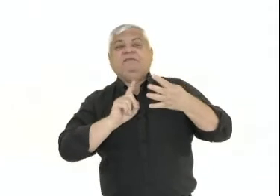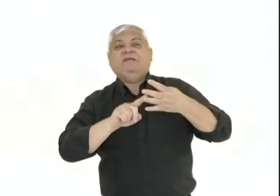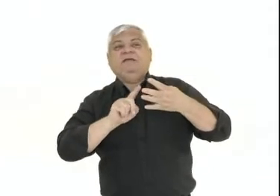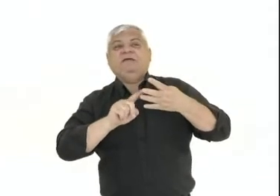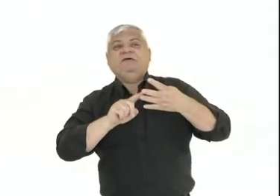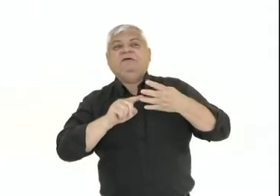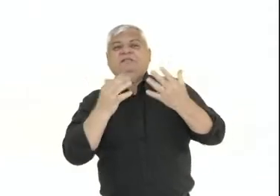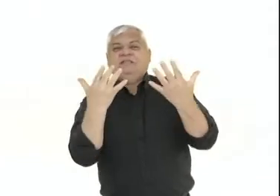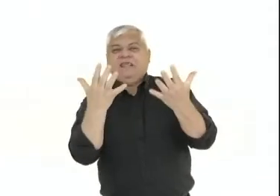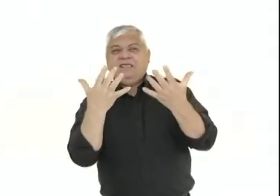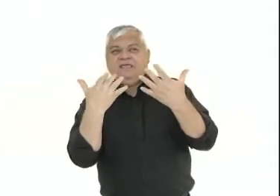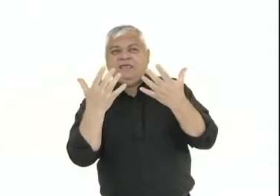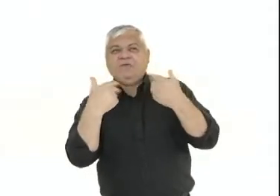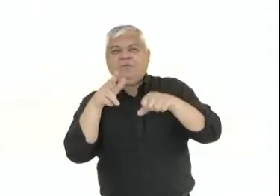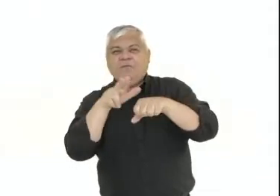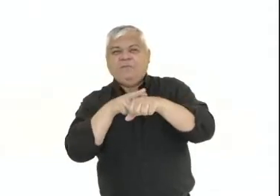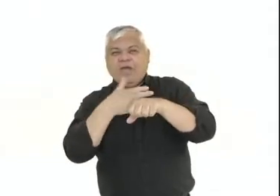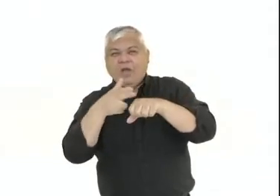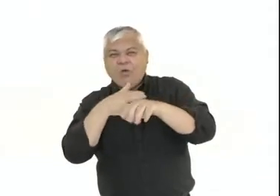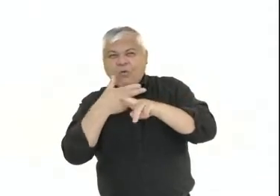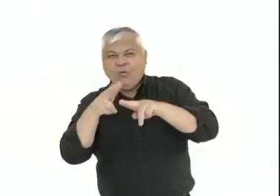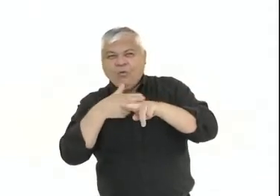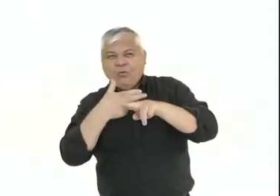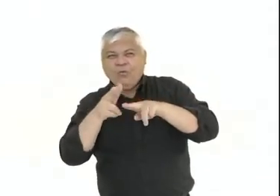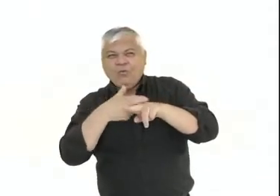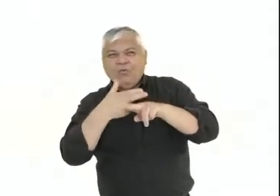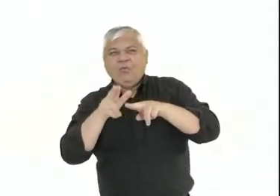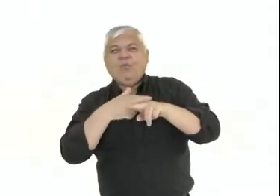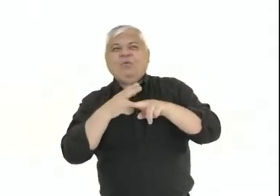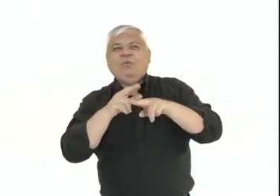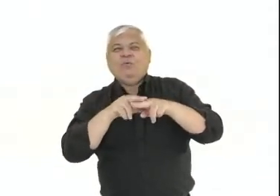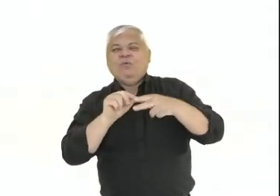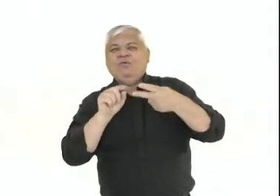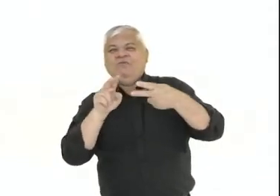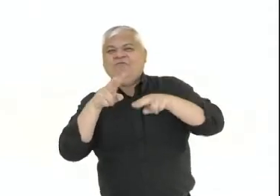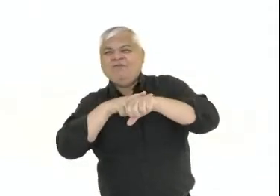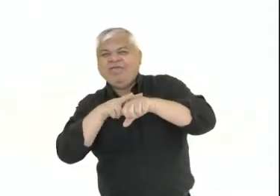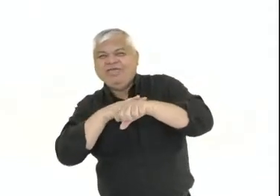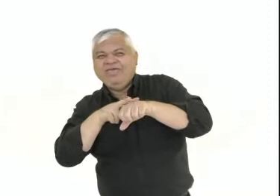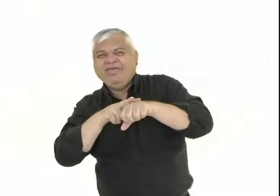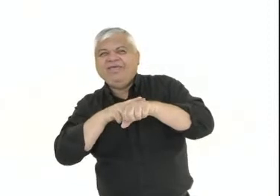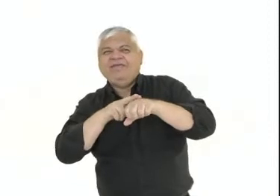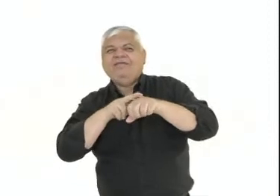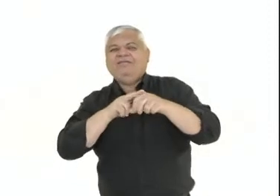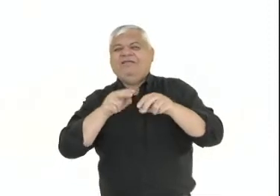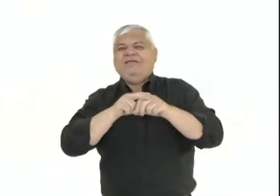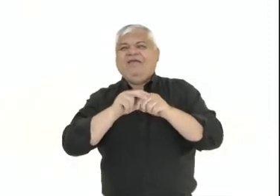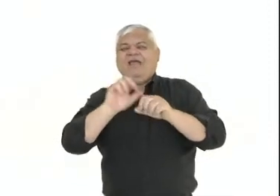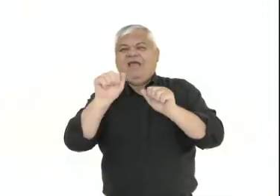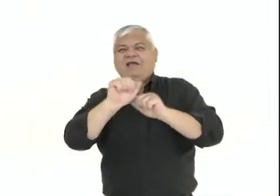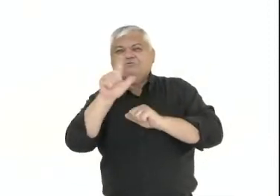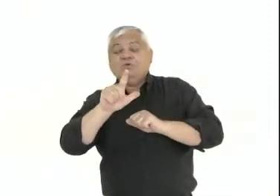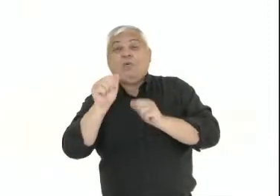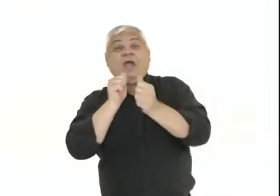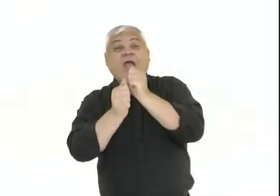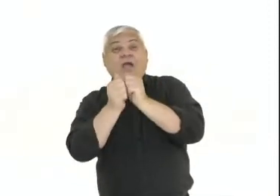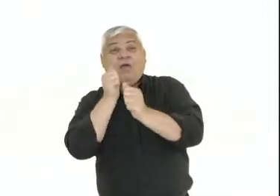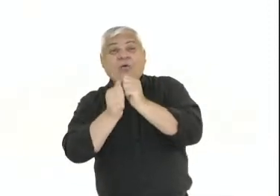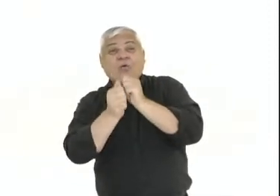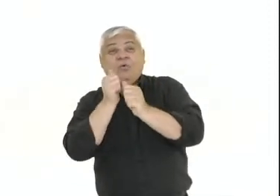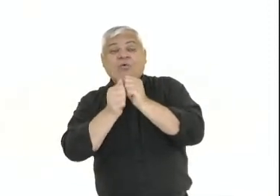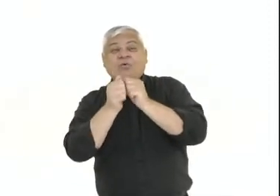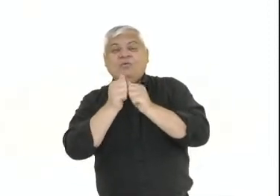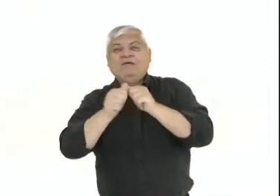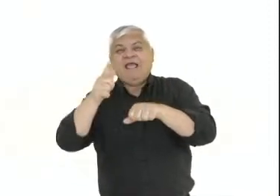ter o trigo é aqui são outros itens aqui em azul mais clarinho o arroz aqui